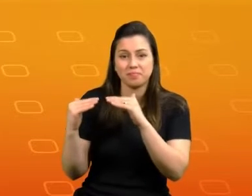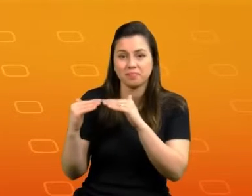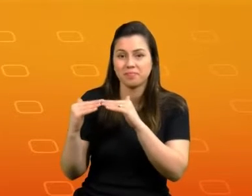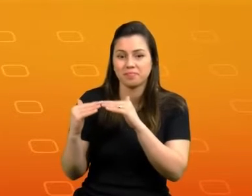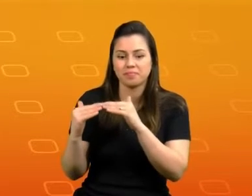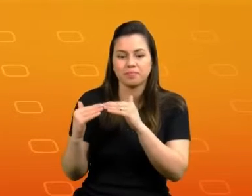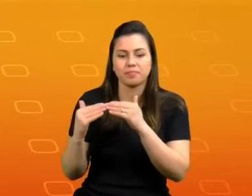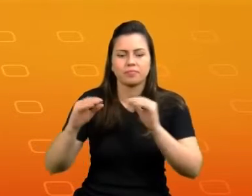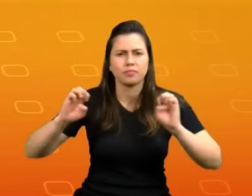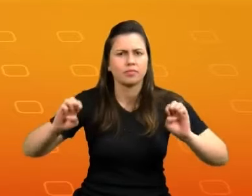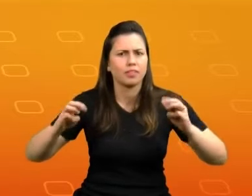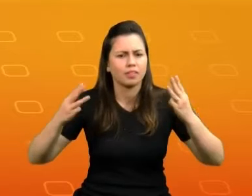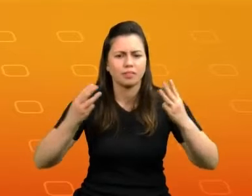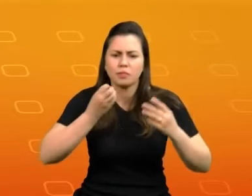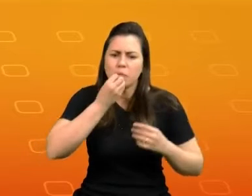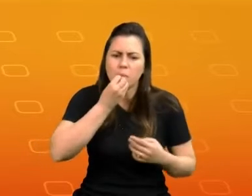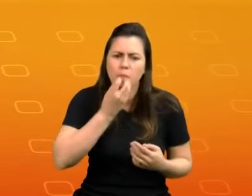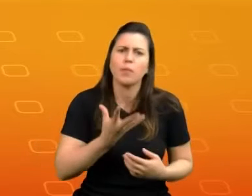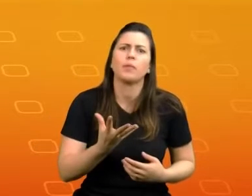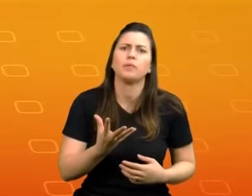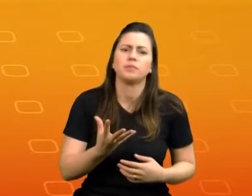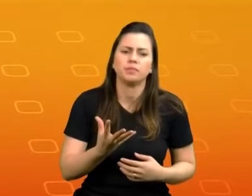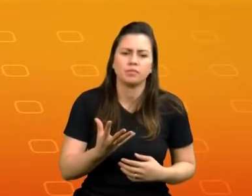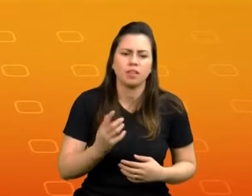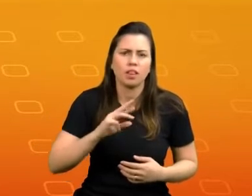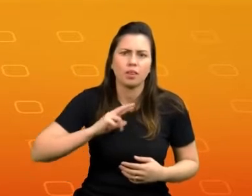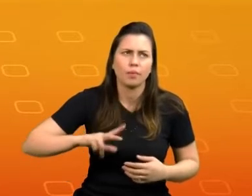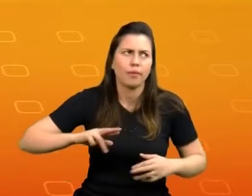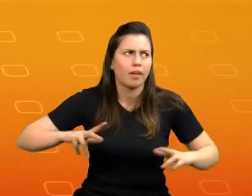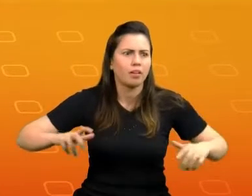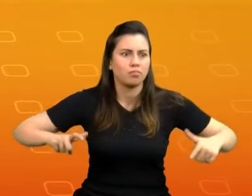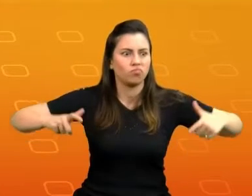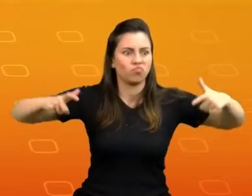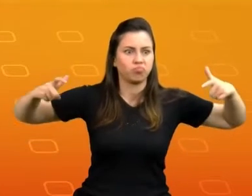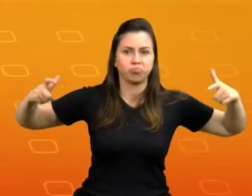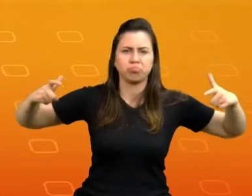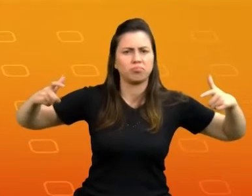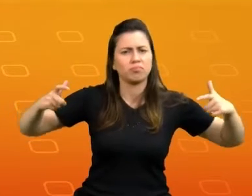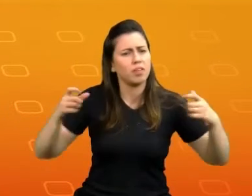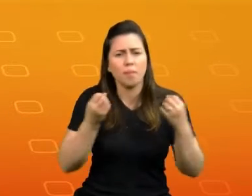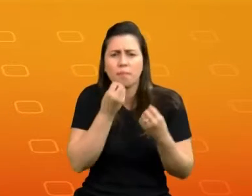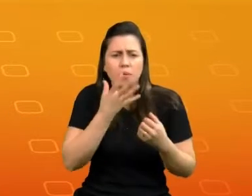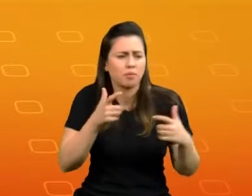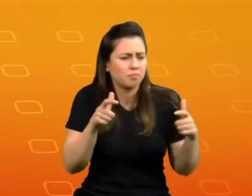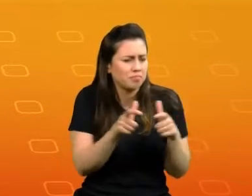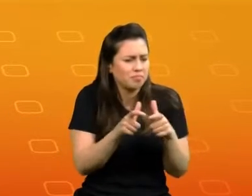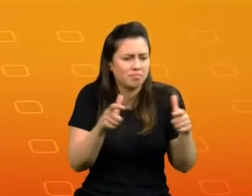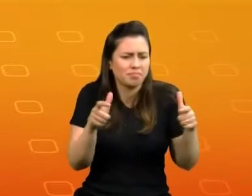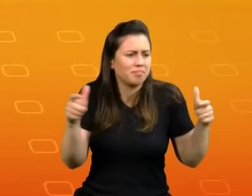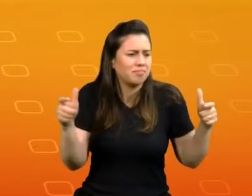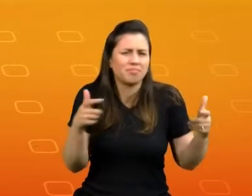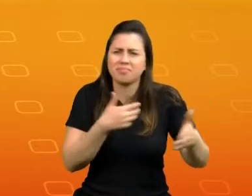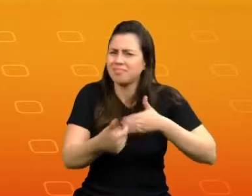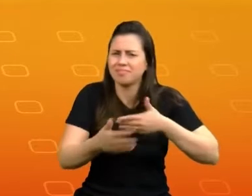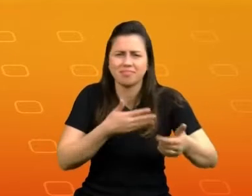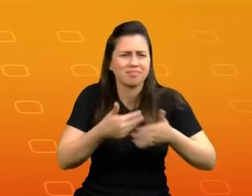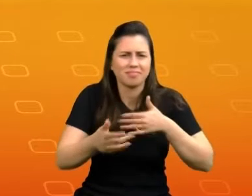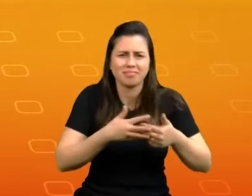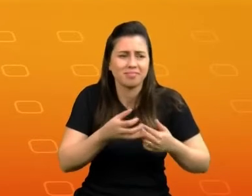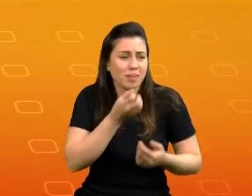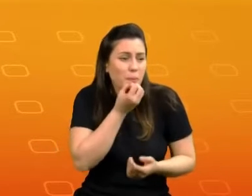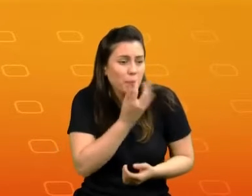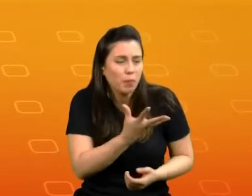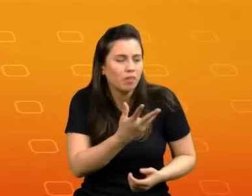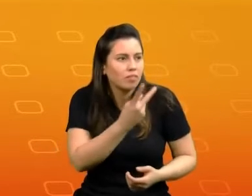assim evento bom é necessariamente um evento gigantesco evento bom evento bom então a gente ia Light a gente tava